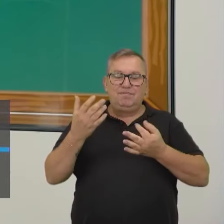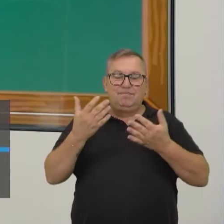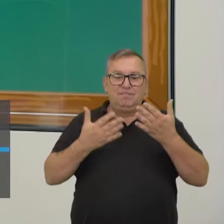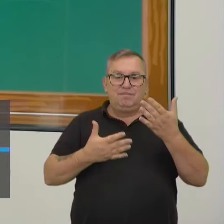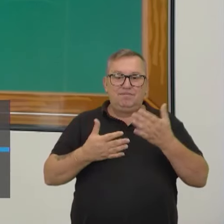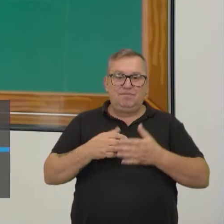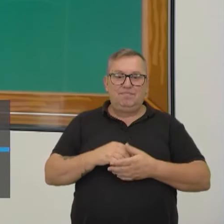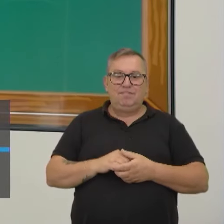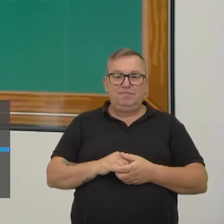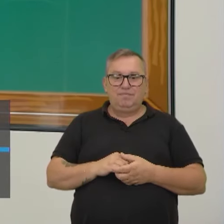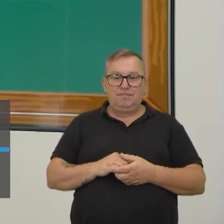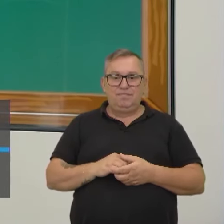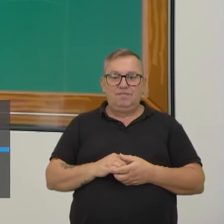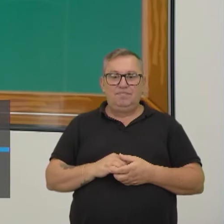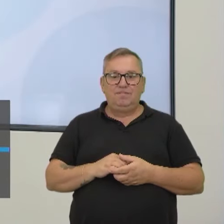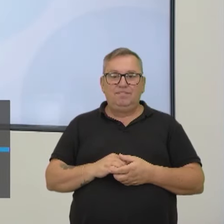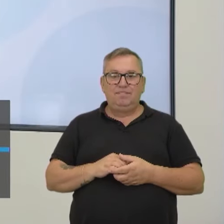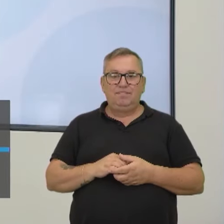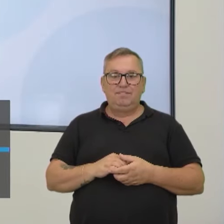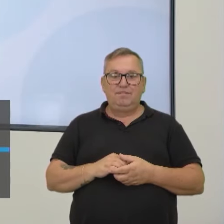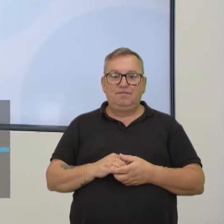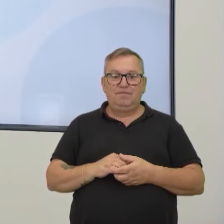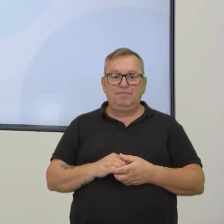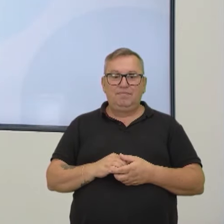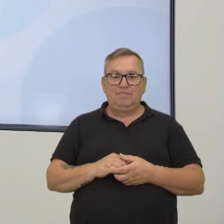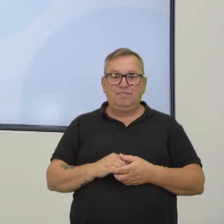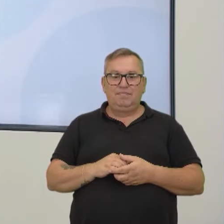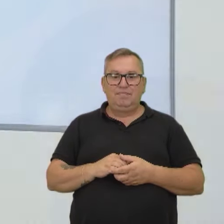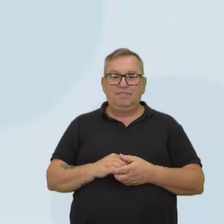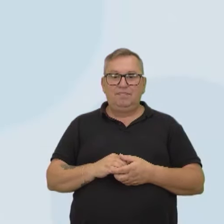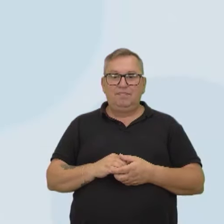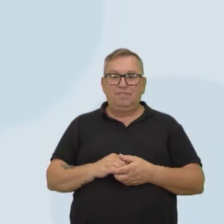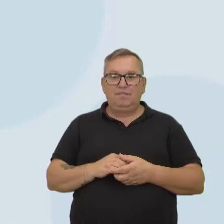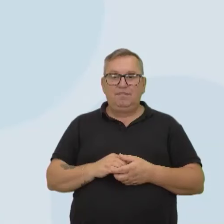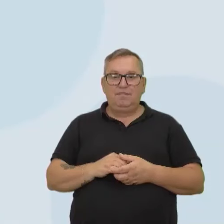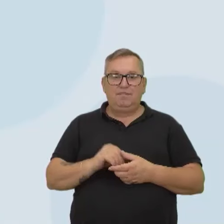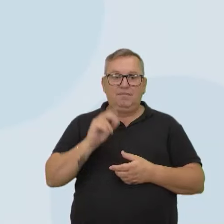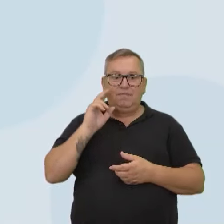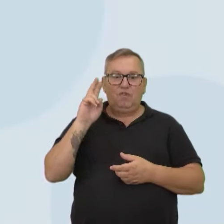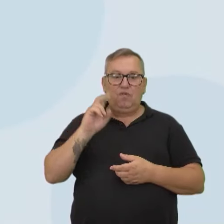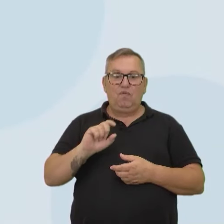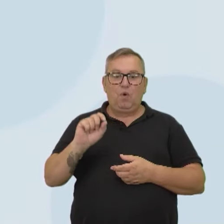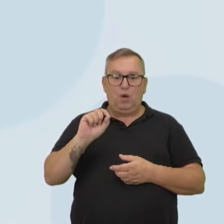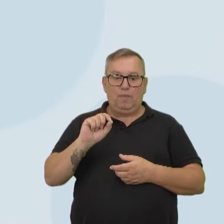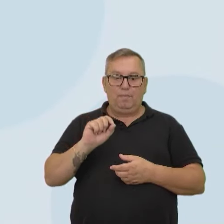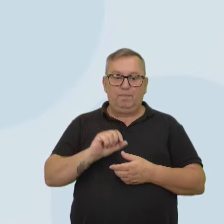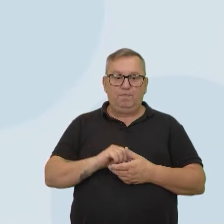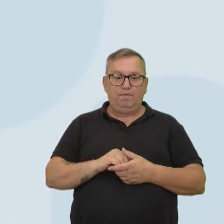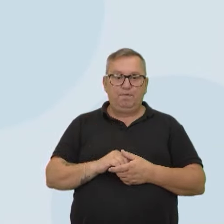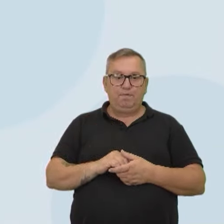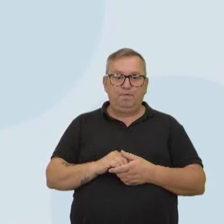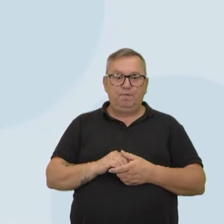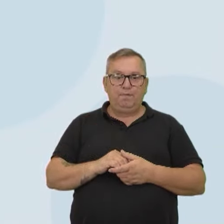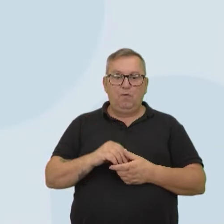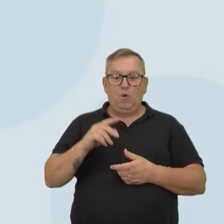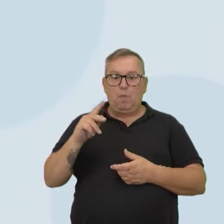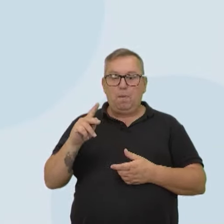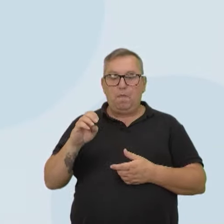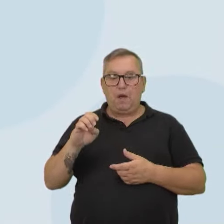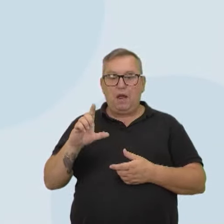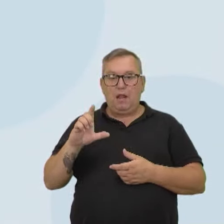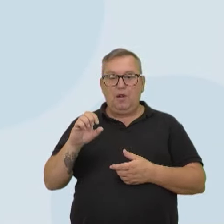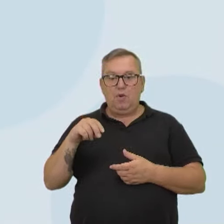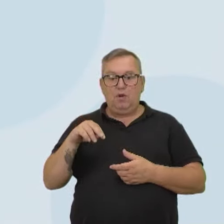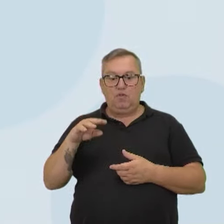sobrenaturais, ritualísticas, certo? Prosseguindo, em qual momento da história nós estamos? Olha só. Paleolítico, né? O homem